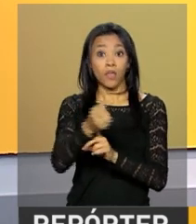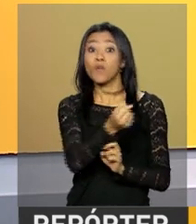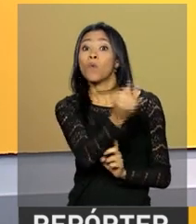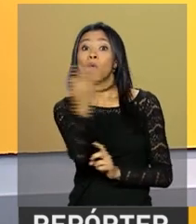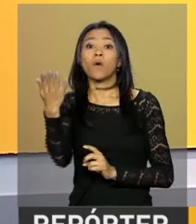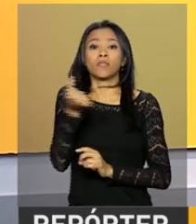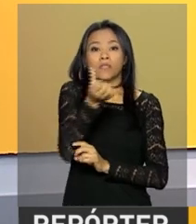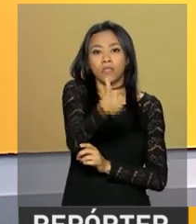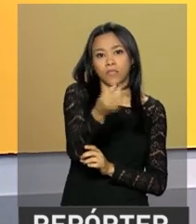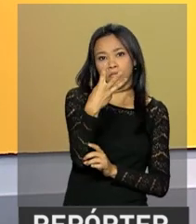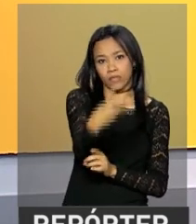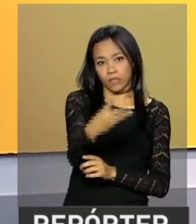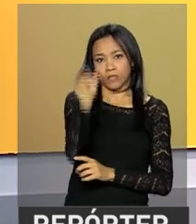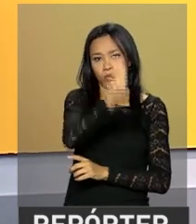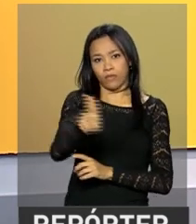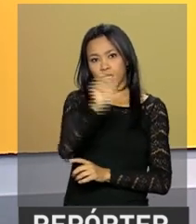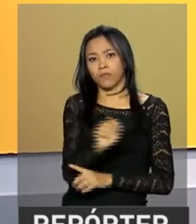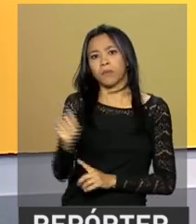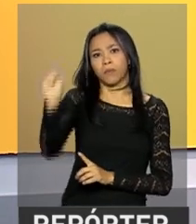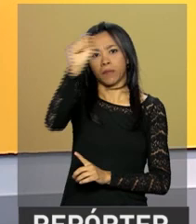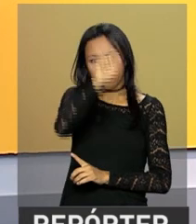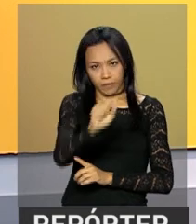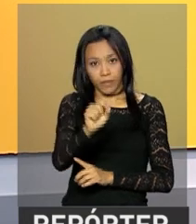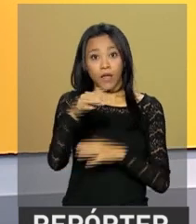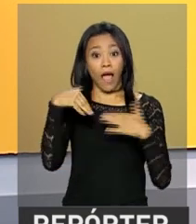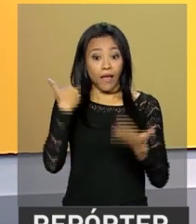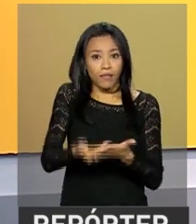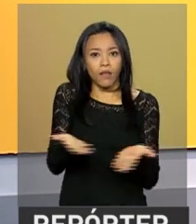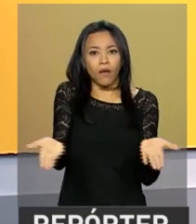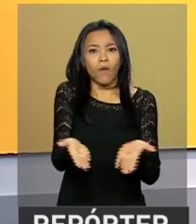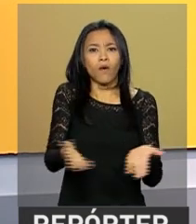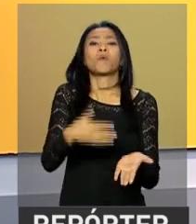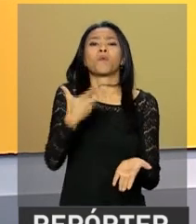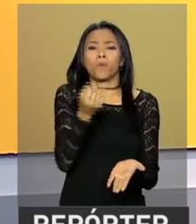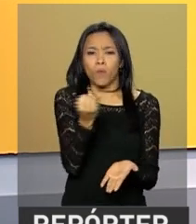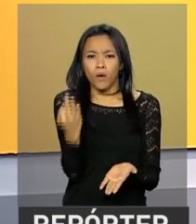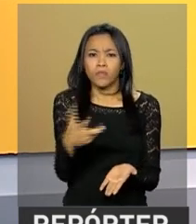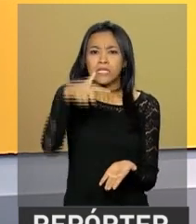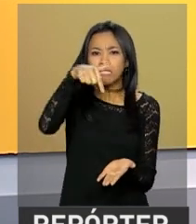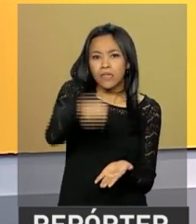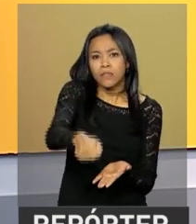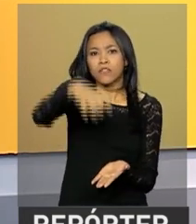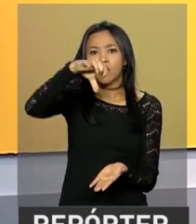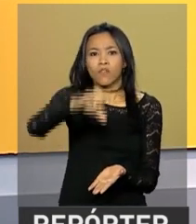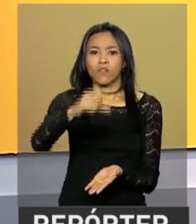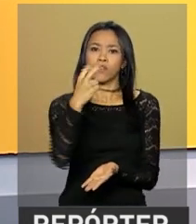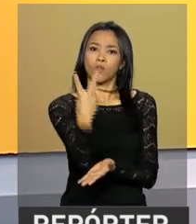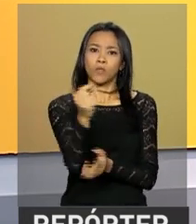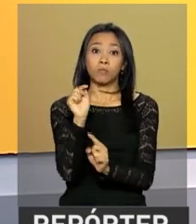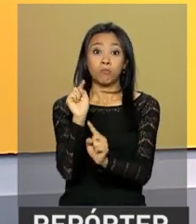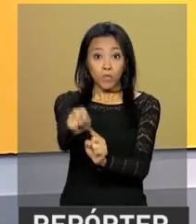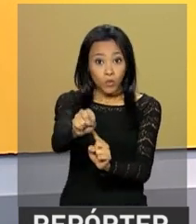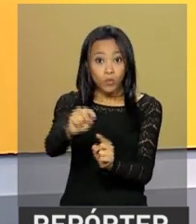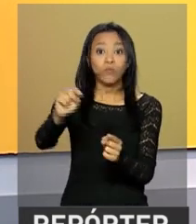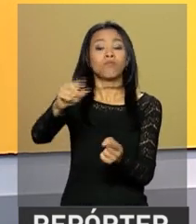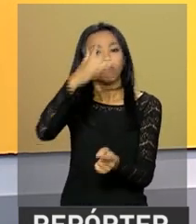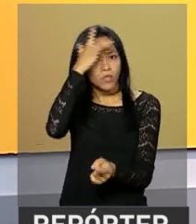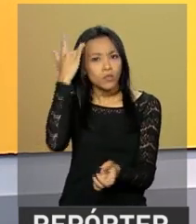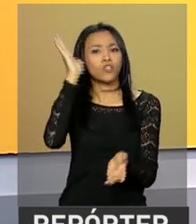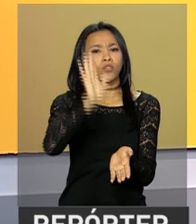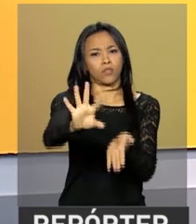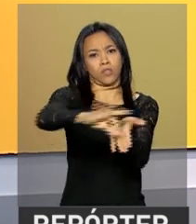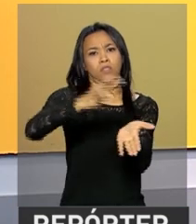públicas de educação superior até agora é 792 mil estudantes fizeram as